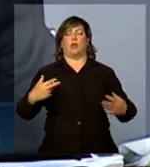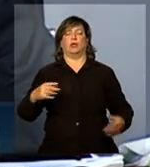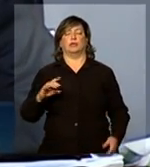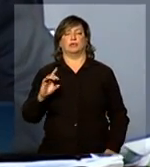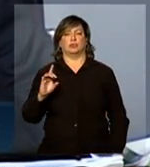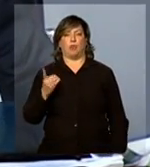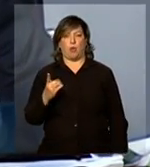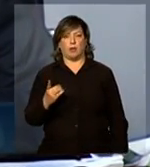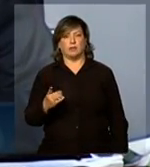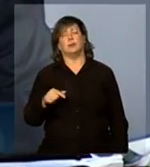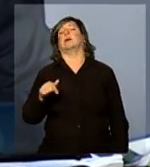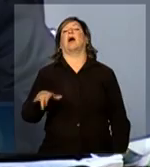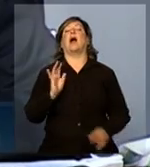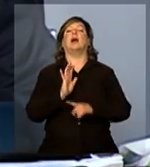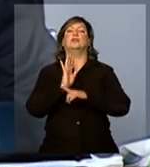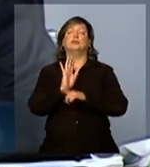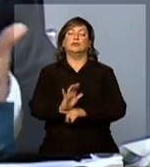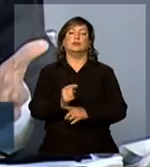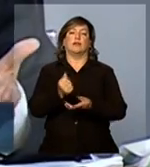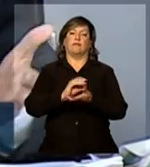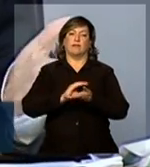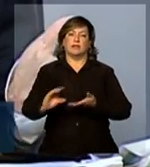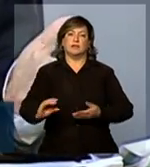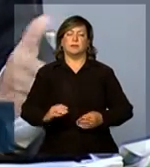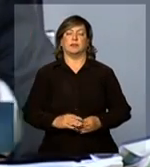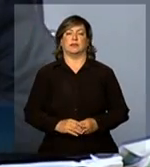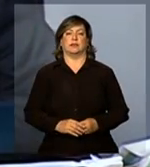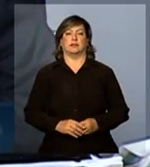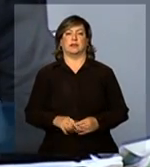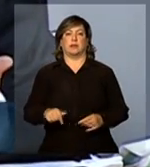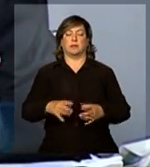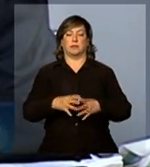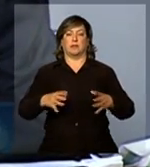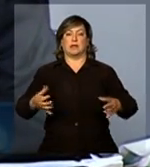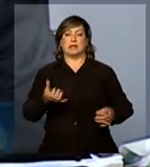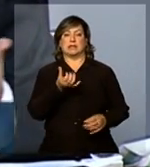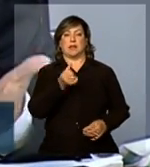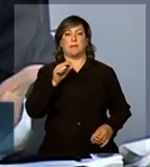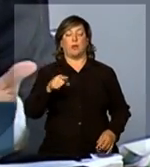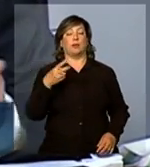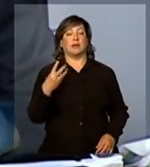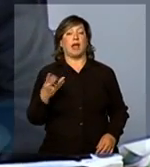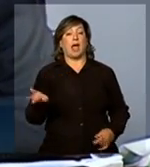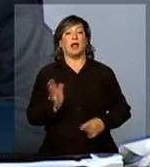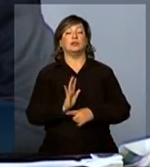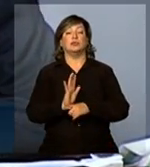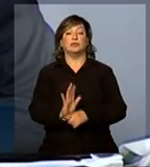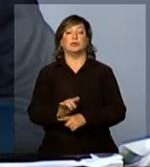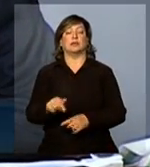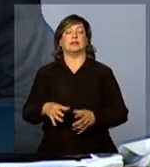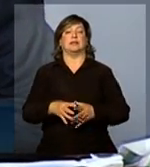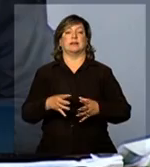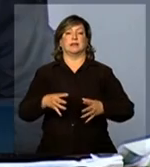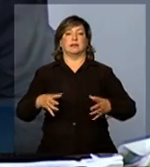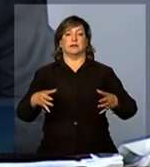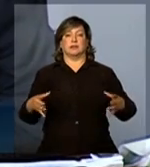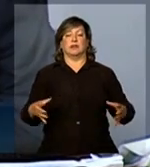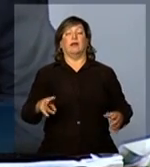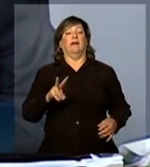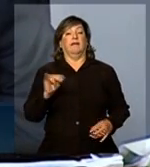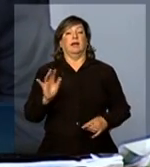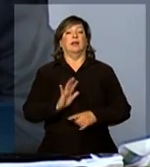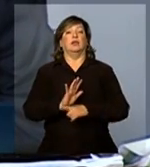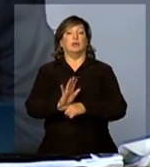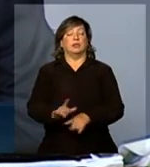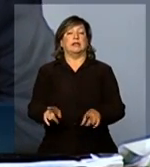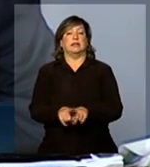ajudar o investimento, esse crescimento de 6,3%, ajudou esse crescimento e vai